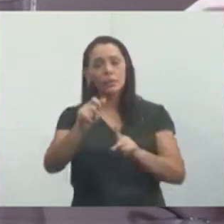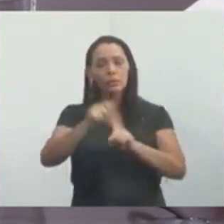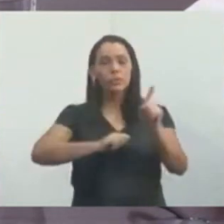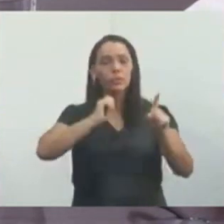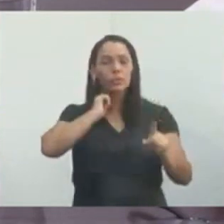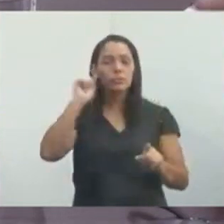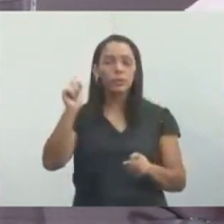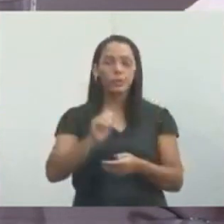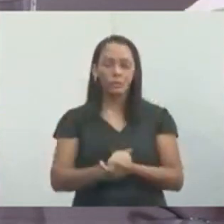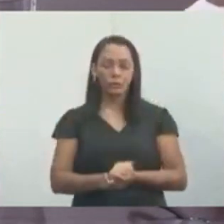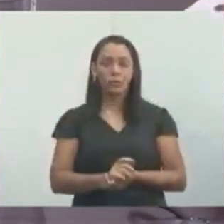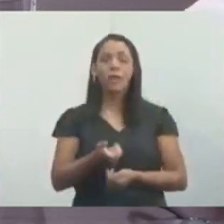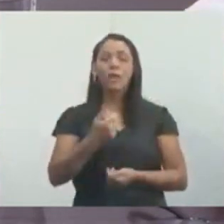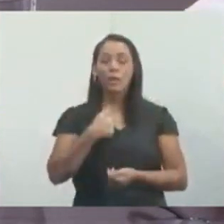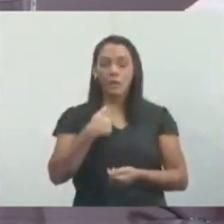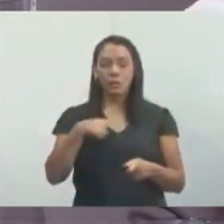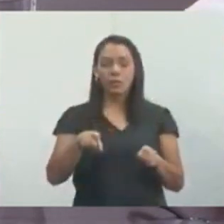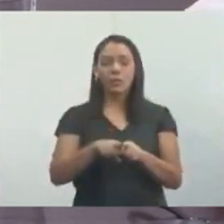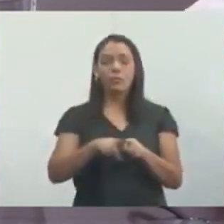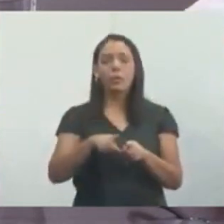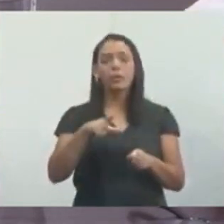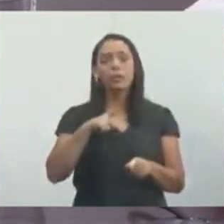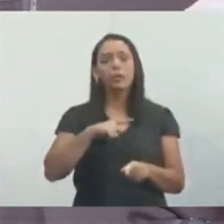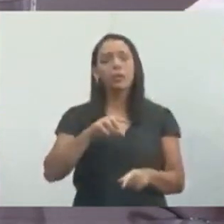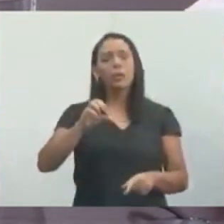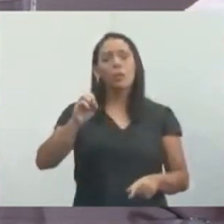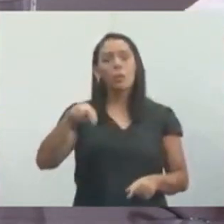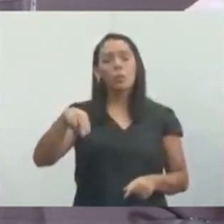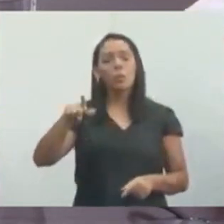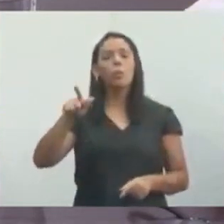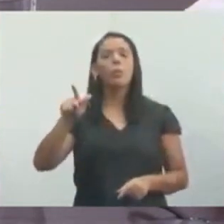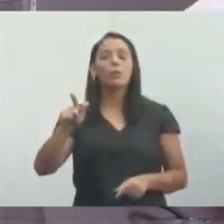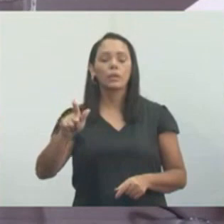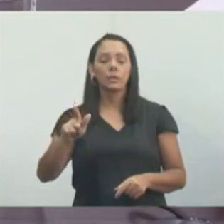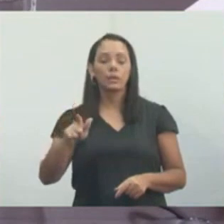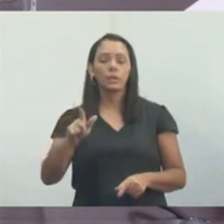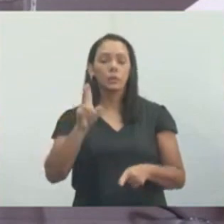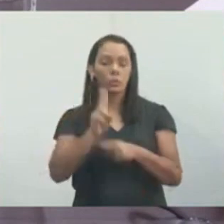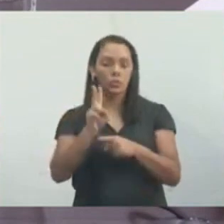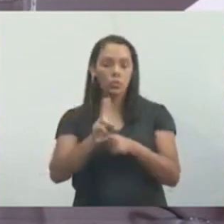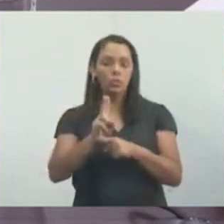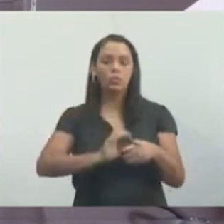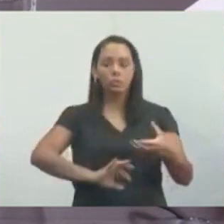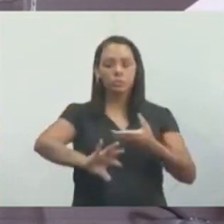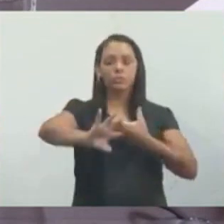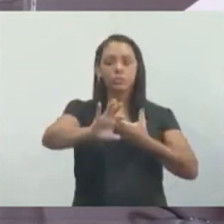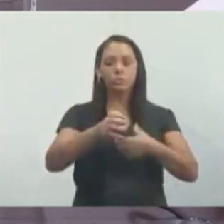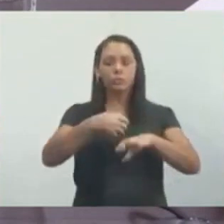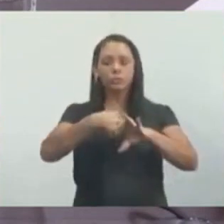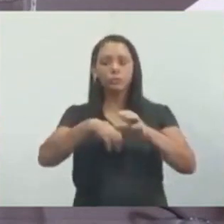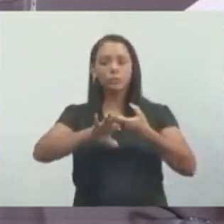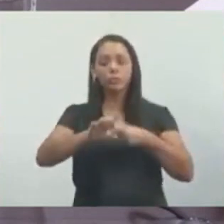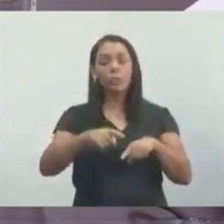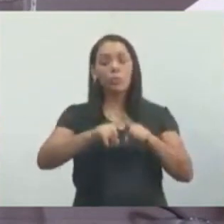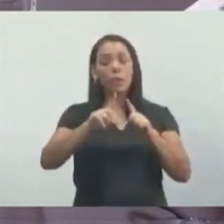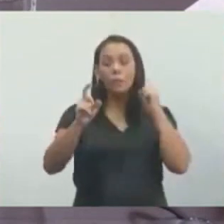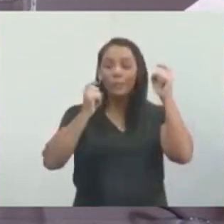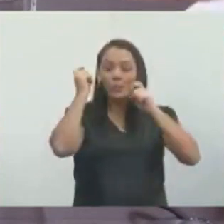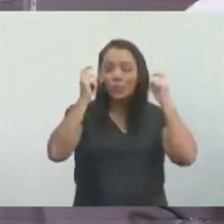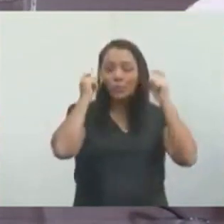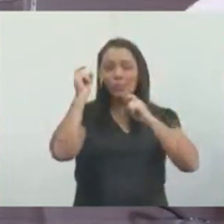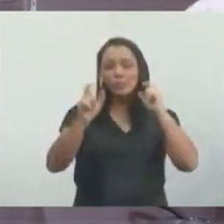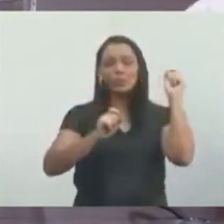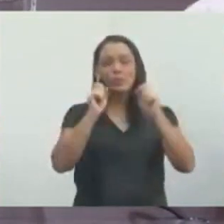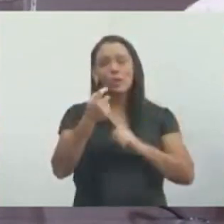como falei, sou muito sensível, também tenho ONG, só que o que me preocupa é estipular essas 250 mensal